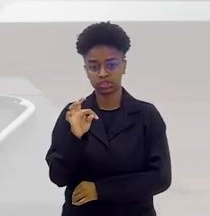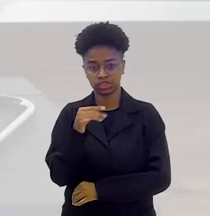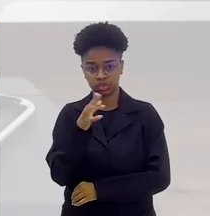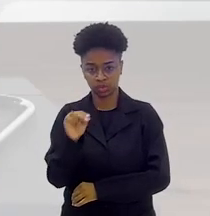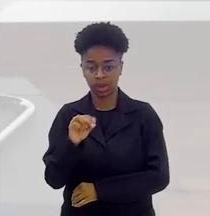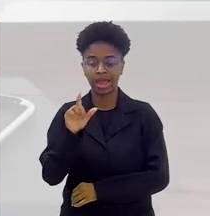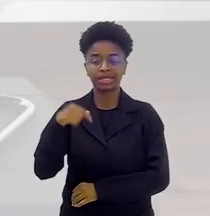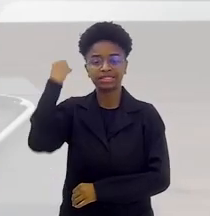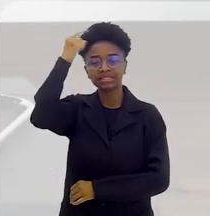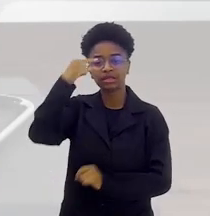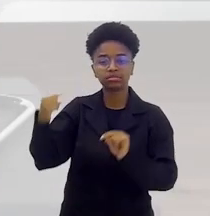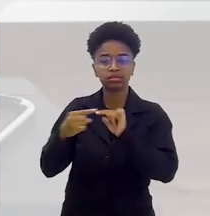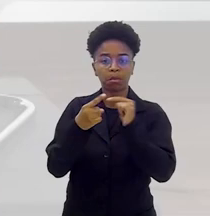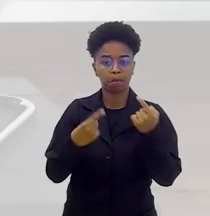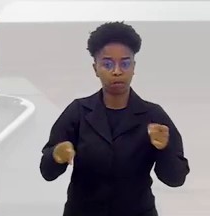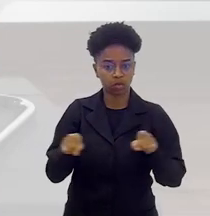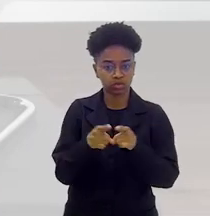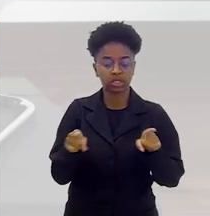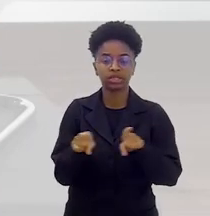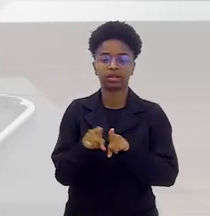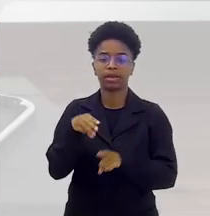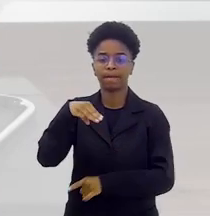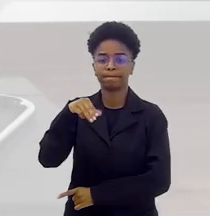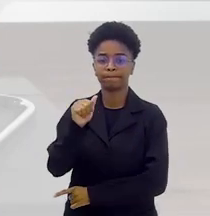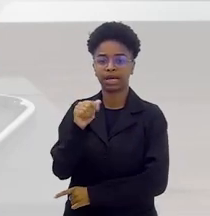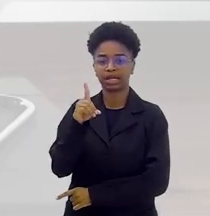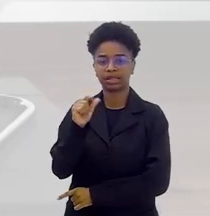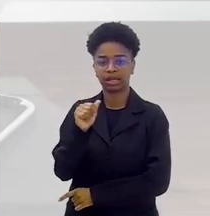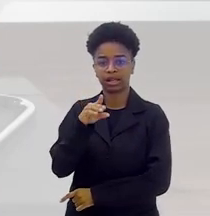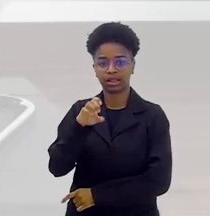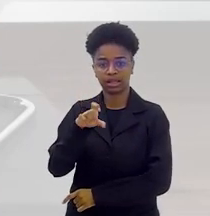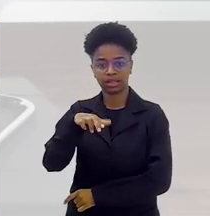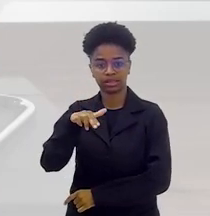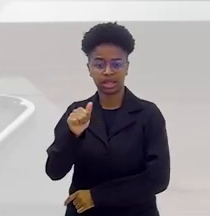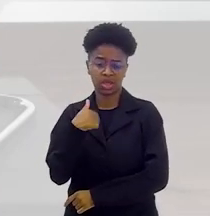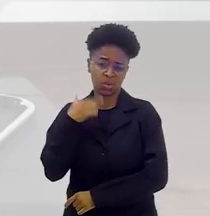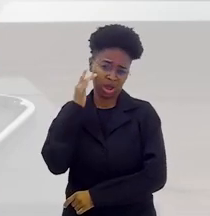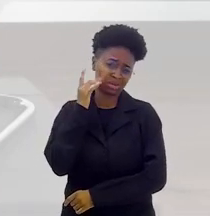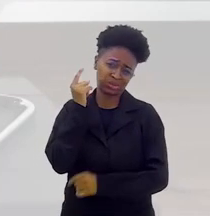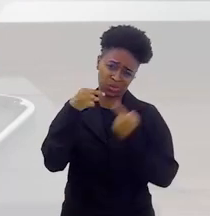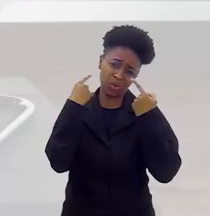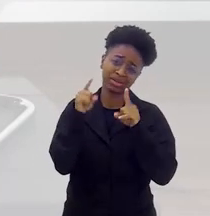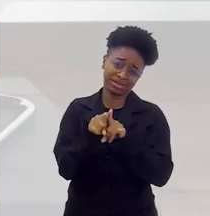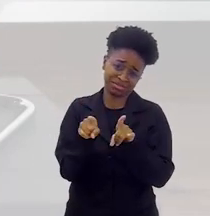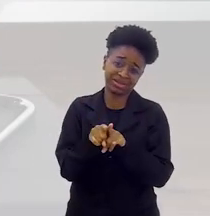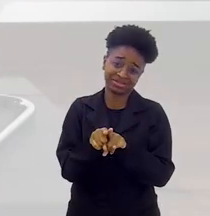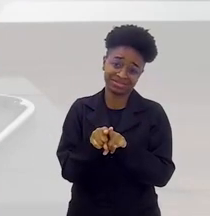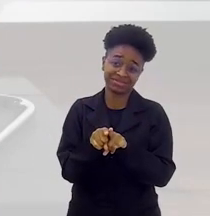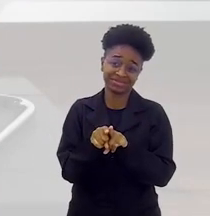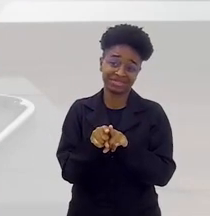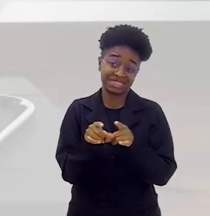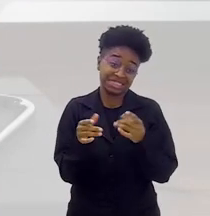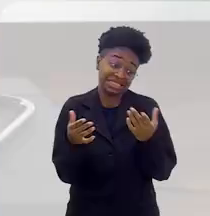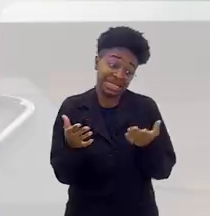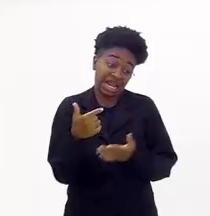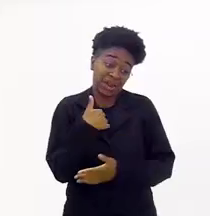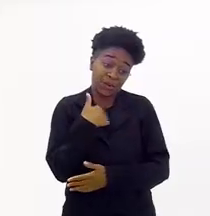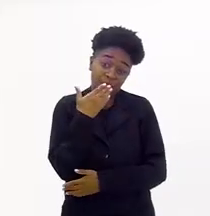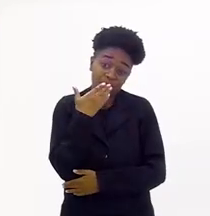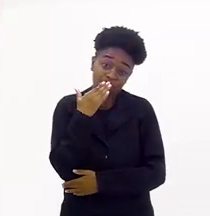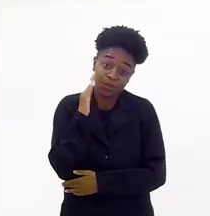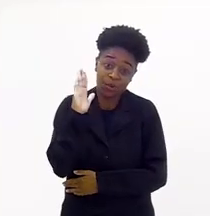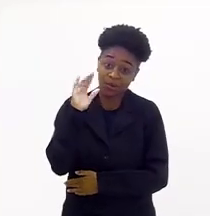musical. E também a Madalena, que eu acho que vai ser uma coisa assim louca que depois. Bem, a gente Madalena, vai conversar, eu